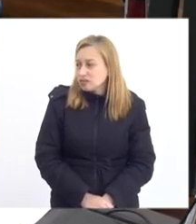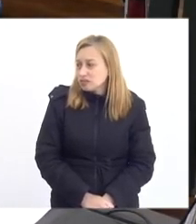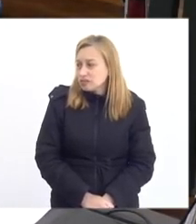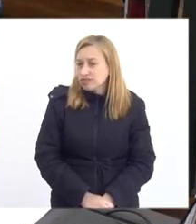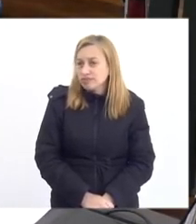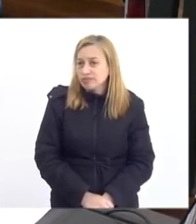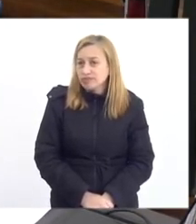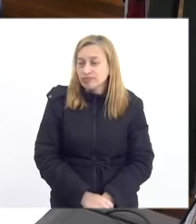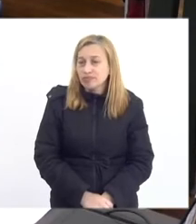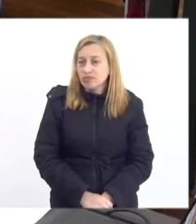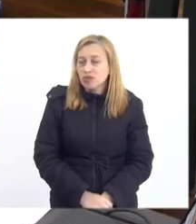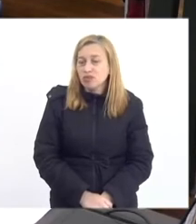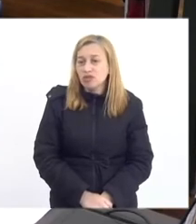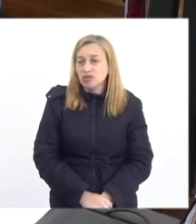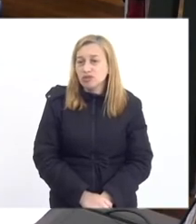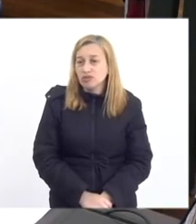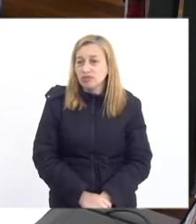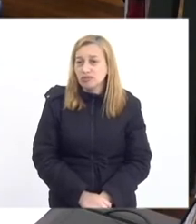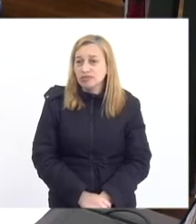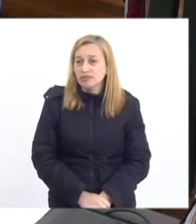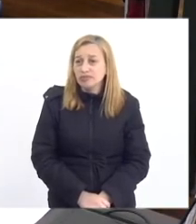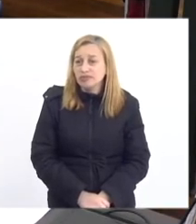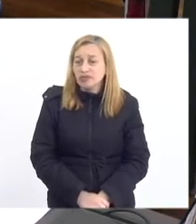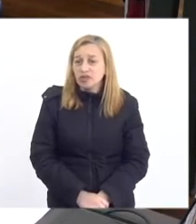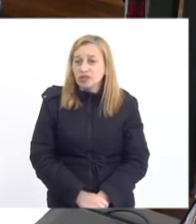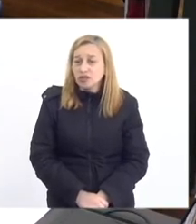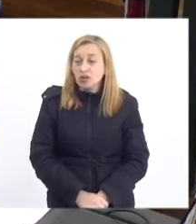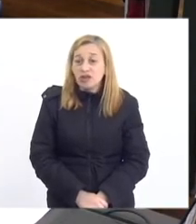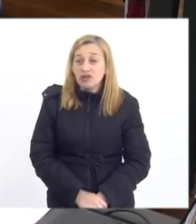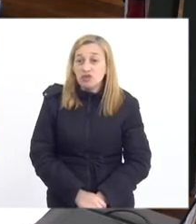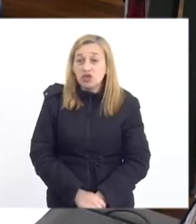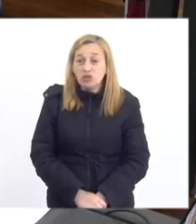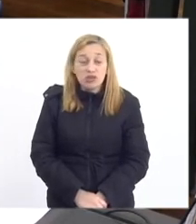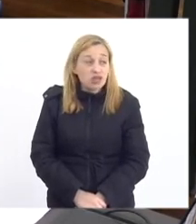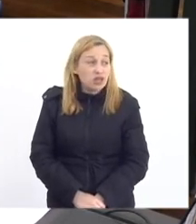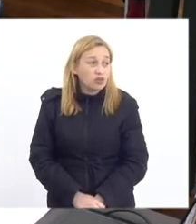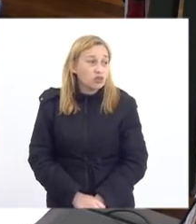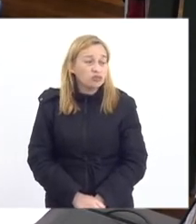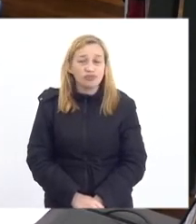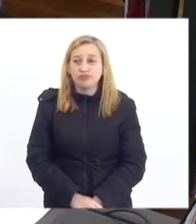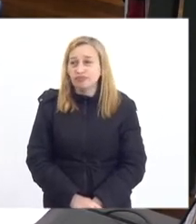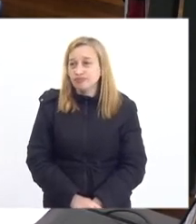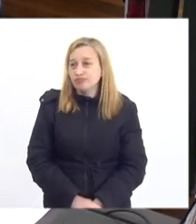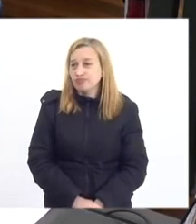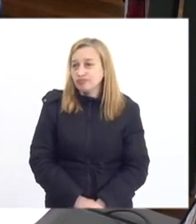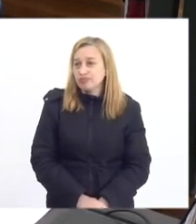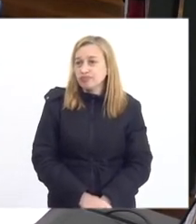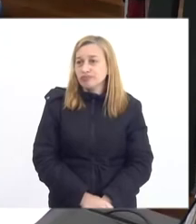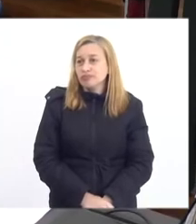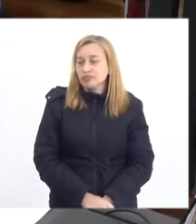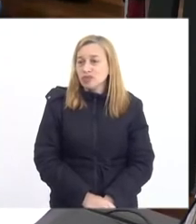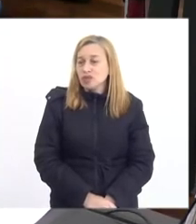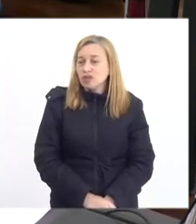Estou procurando aqui. Pode. A gente não tem mais as pautas em papel hoje em dia. Né?